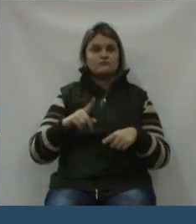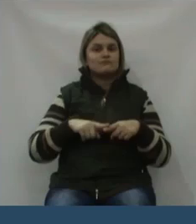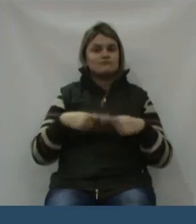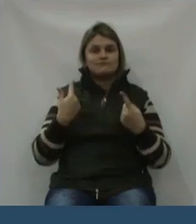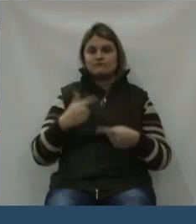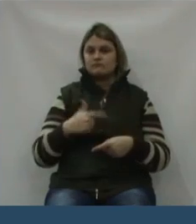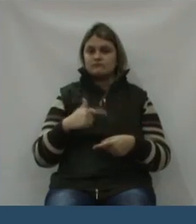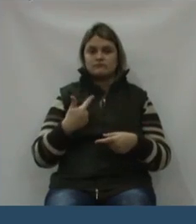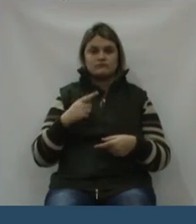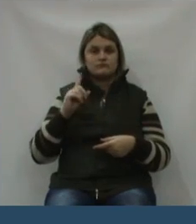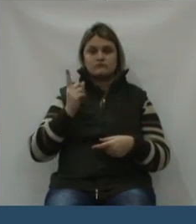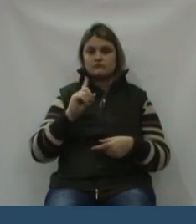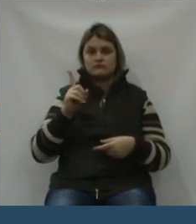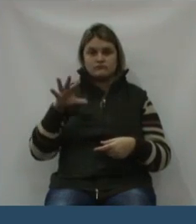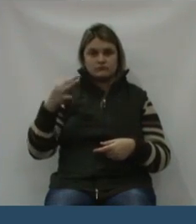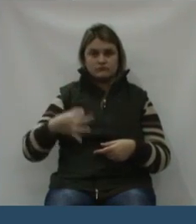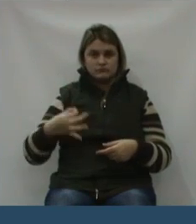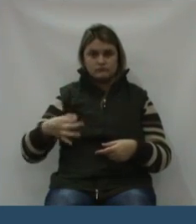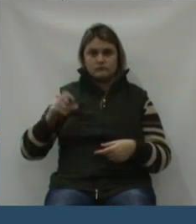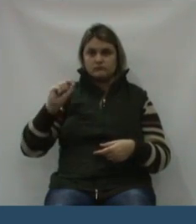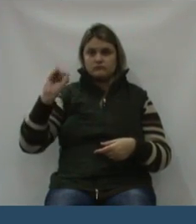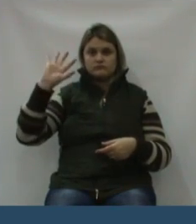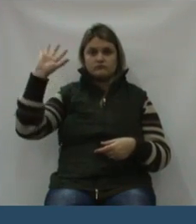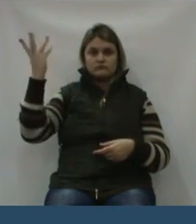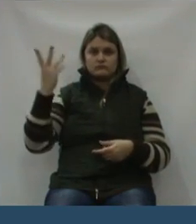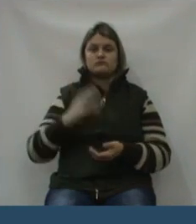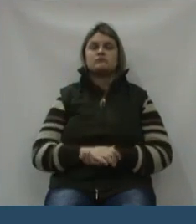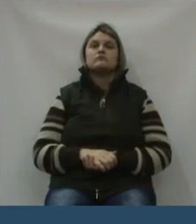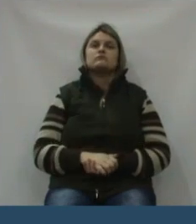infelizmente isso não ocorre.